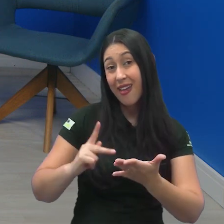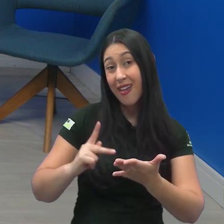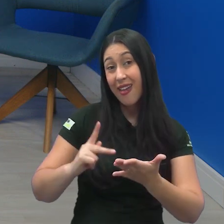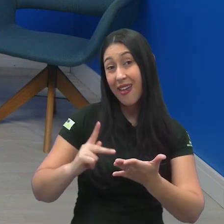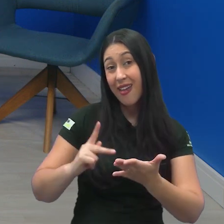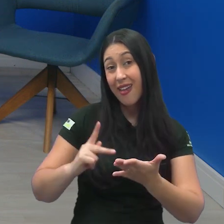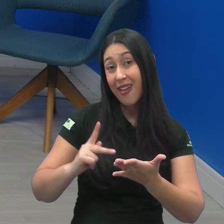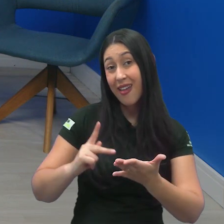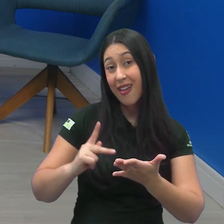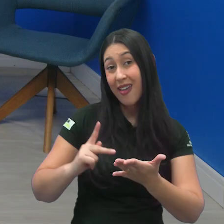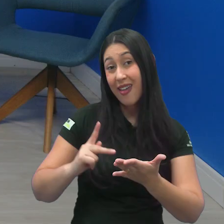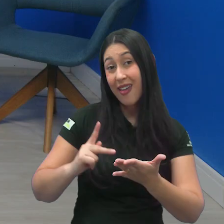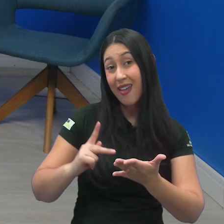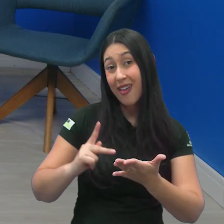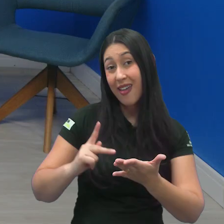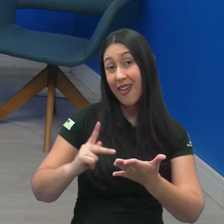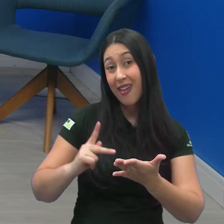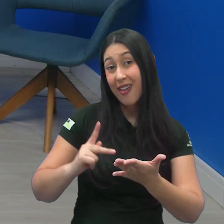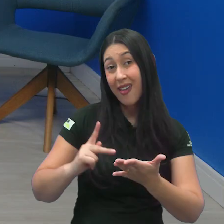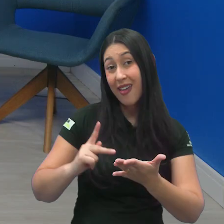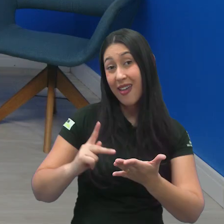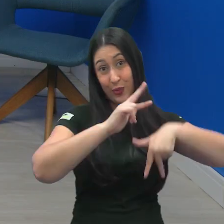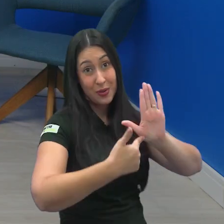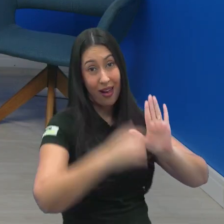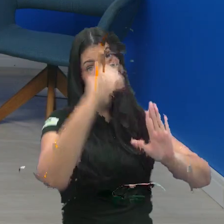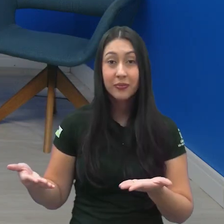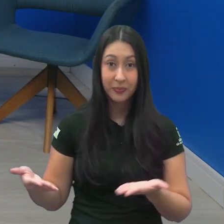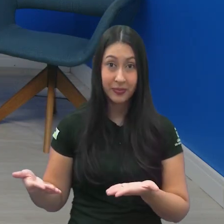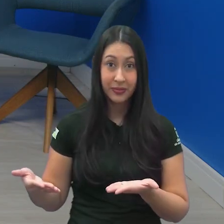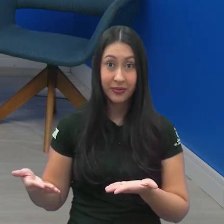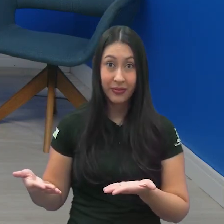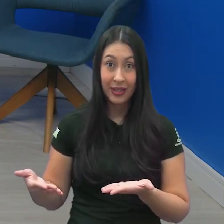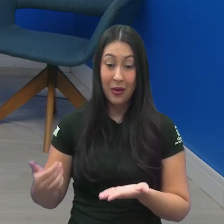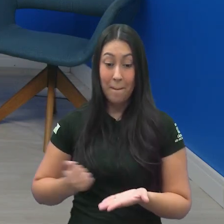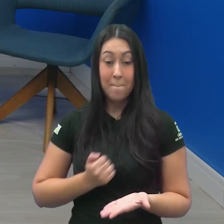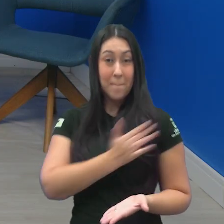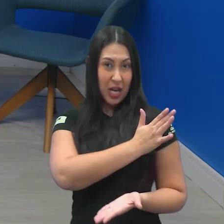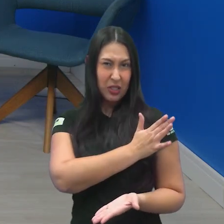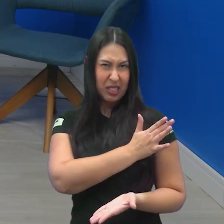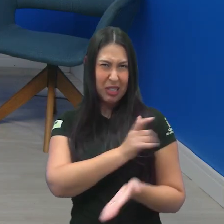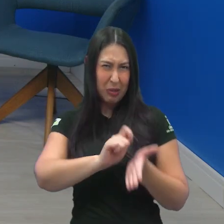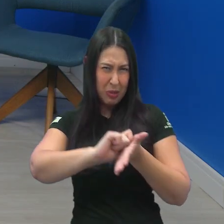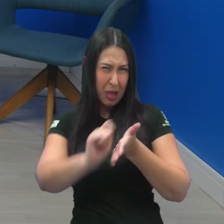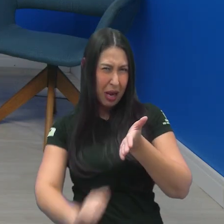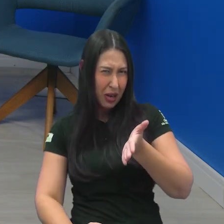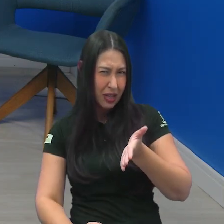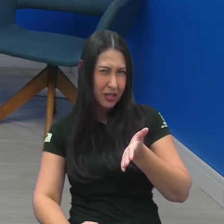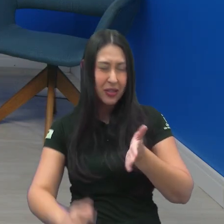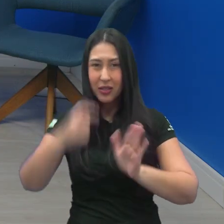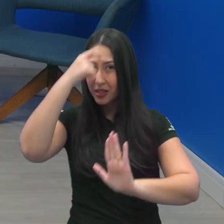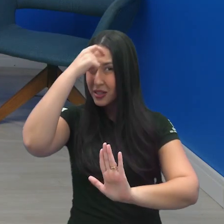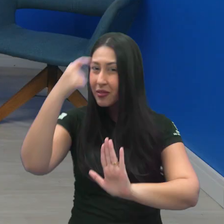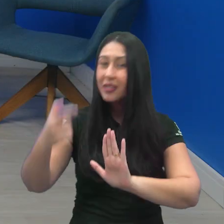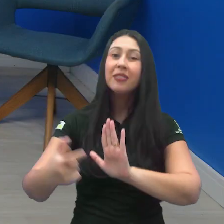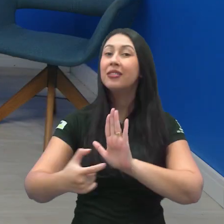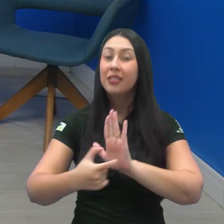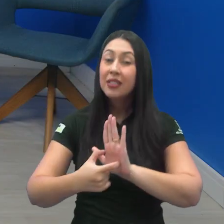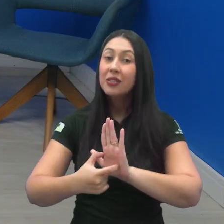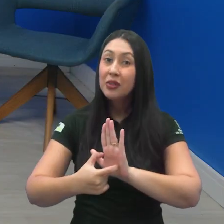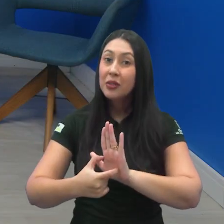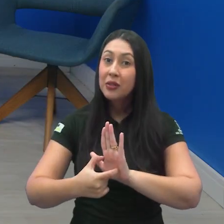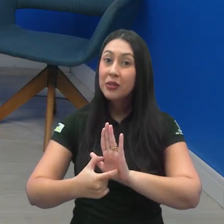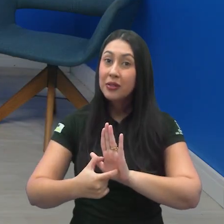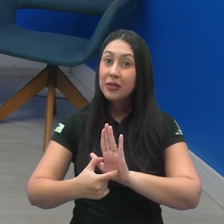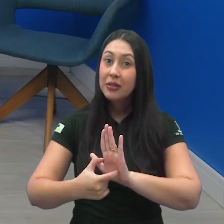né? Exatamente, né? Hoje em dia, o viés de gênero dos algoritmos de inteligência artificial está menos nítido